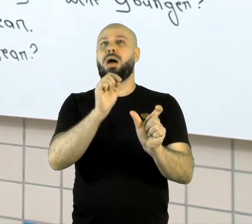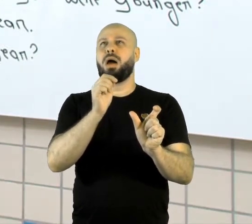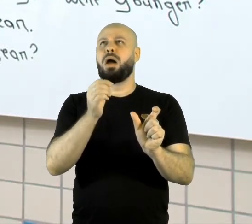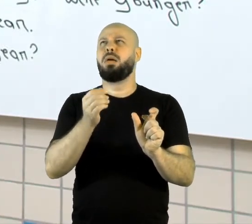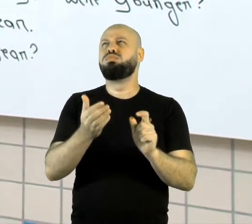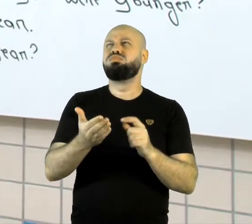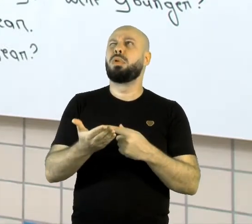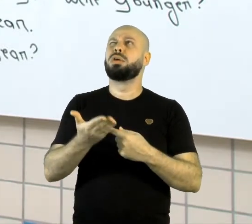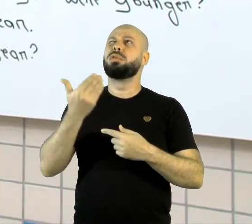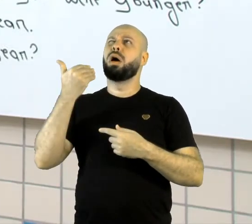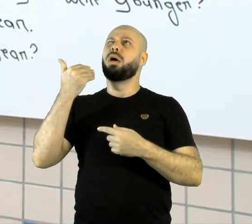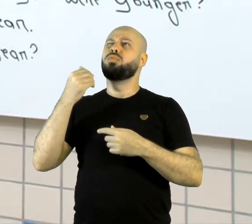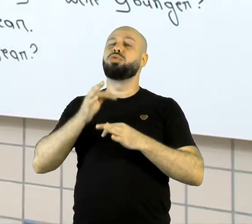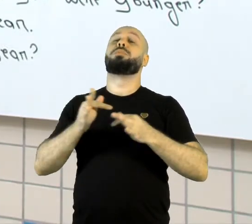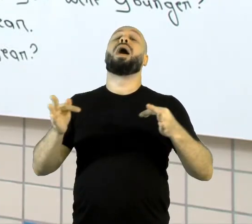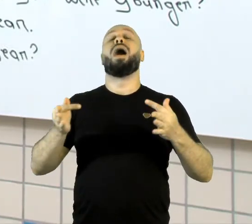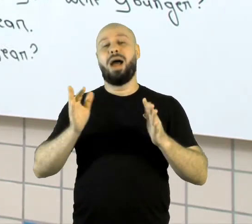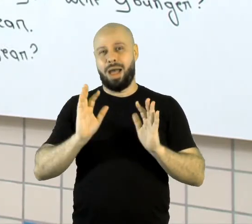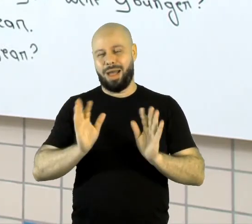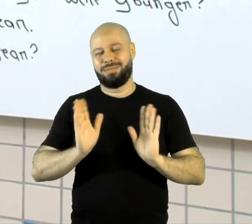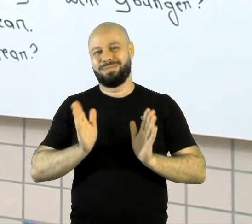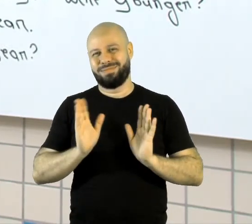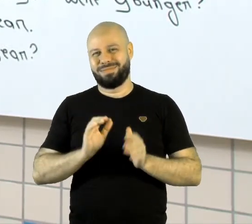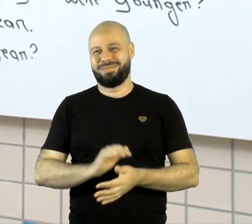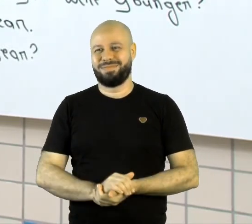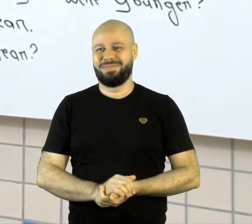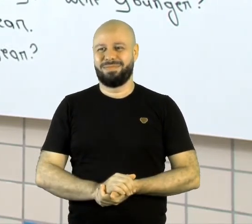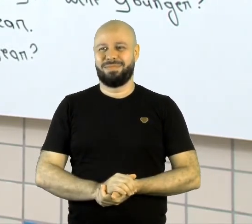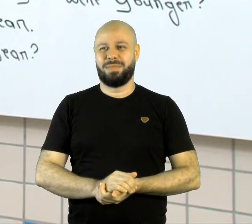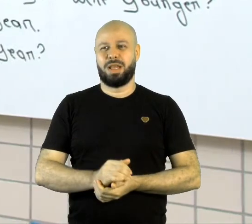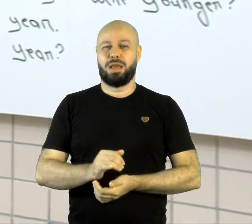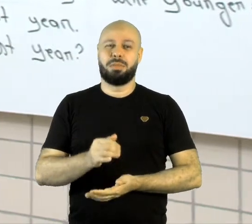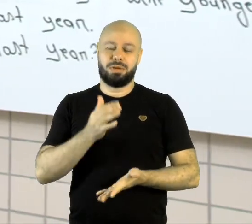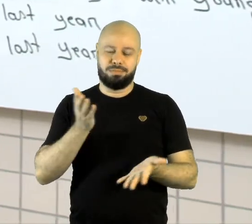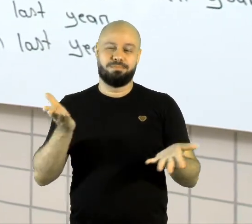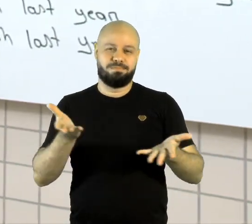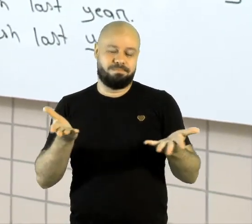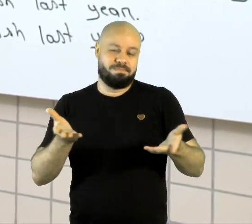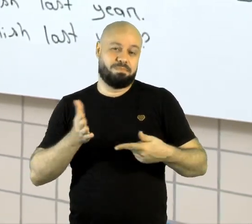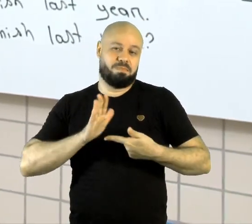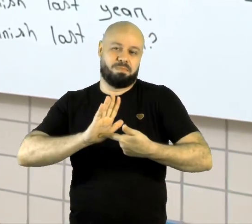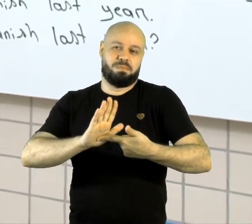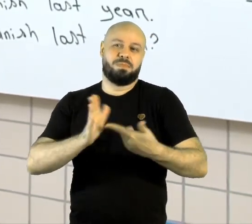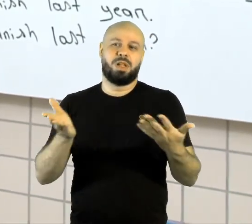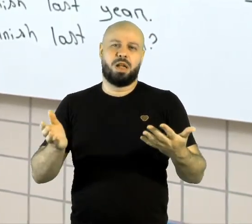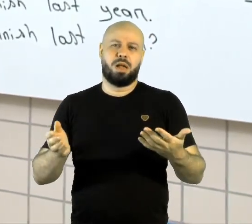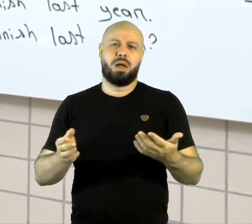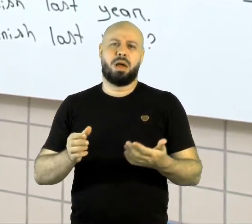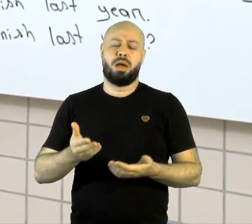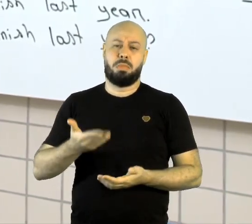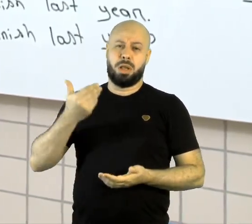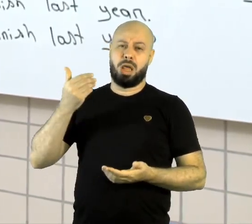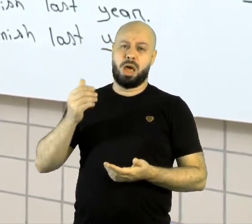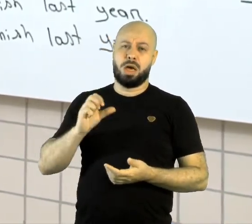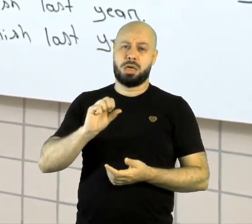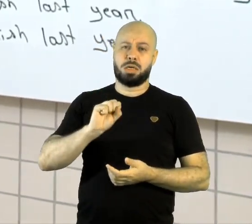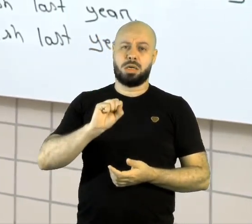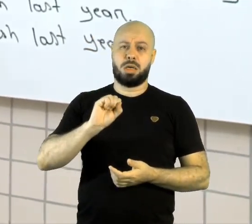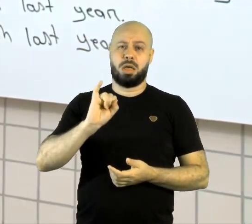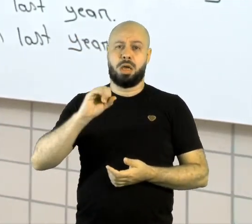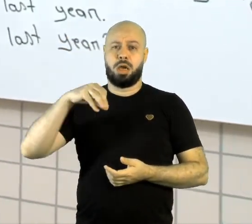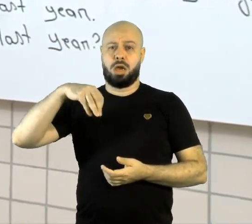Então, é isso no que diz respeito a simple past, negative